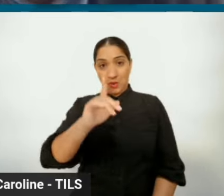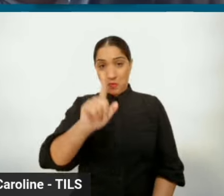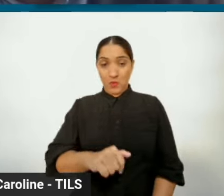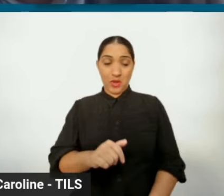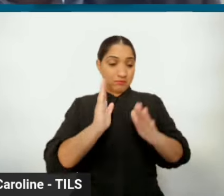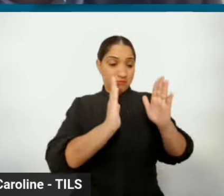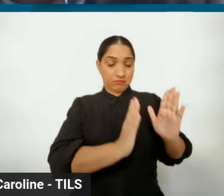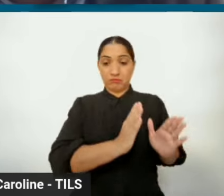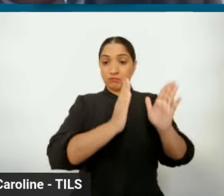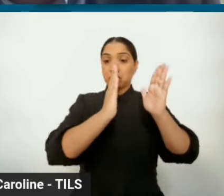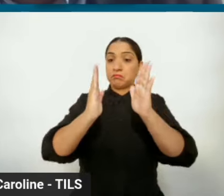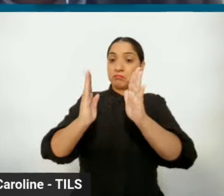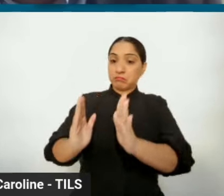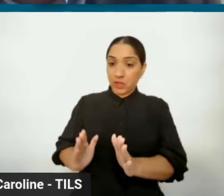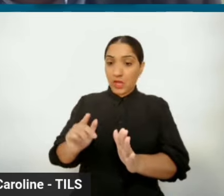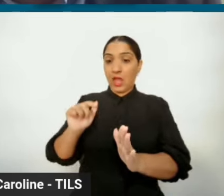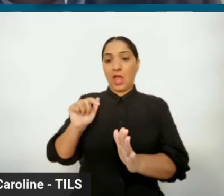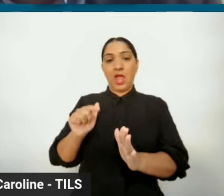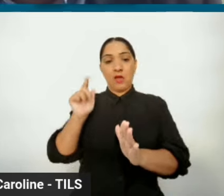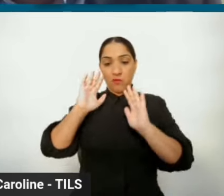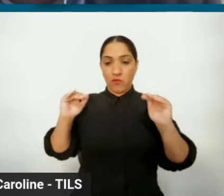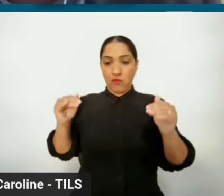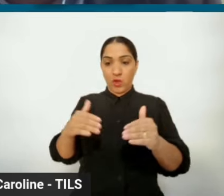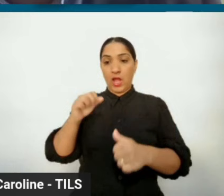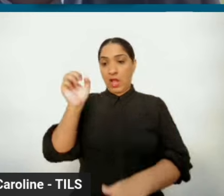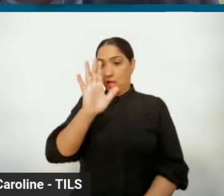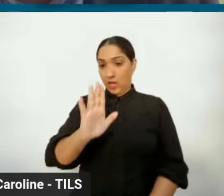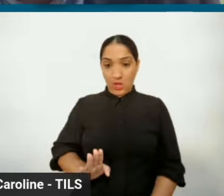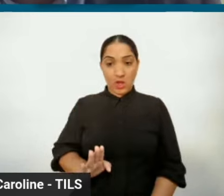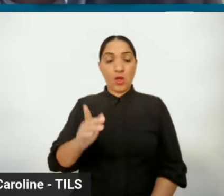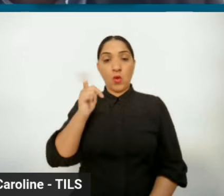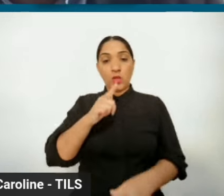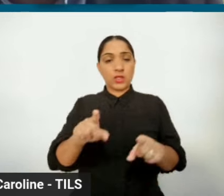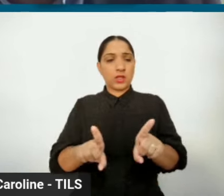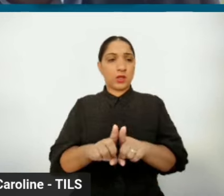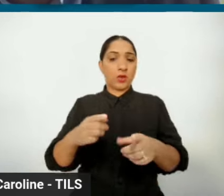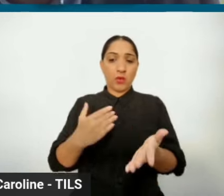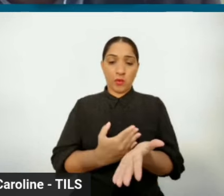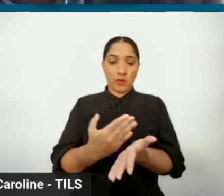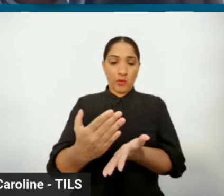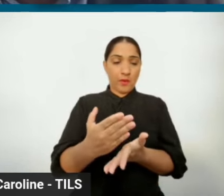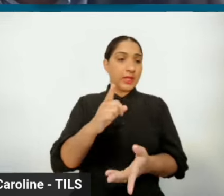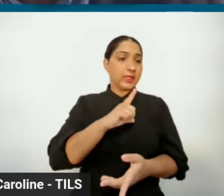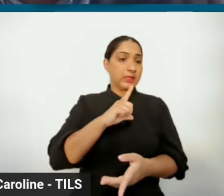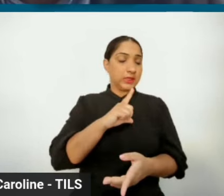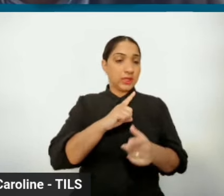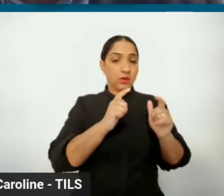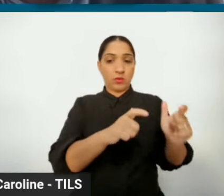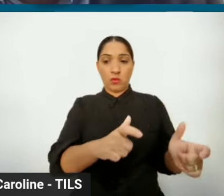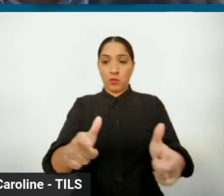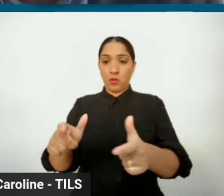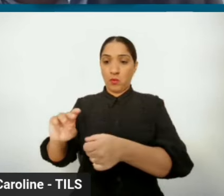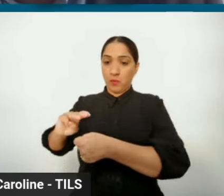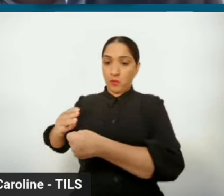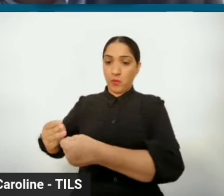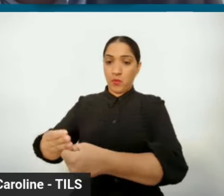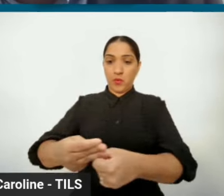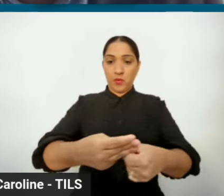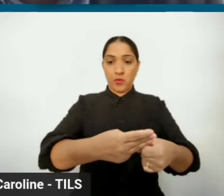né? É a etapa nacional da nossa conferência, porque ela começa nos municípios, passa pelos estados. A Conferência Nacional